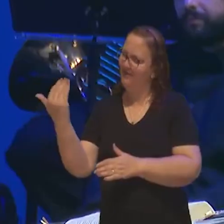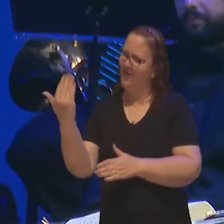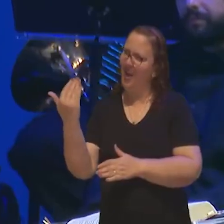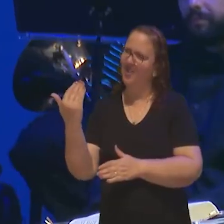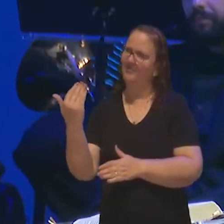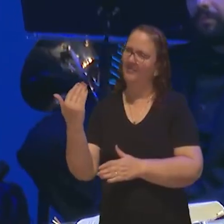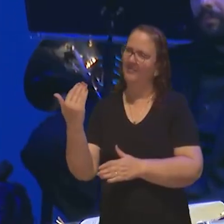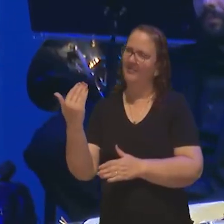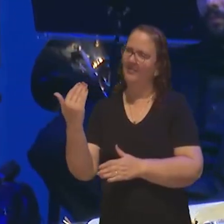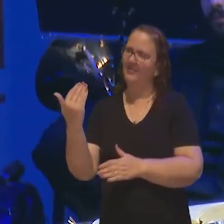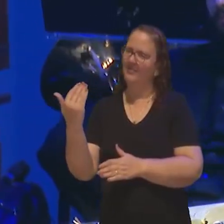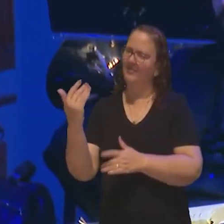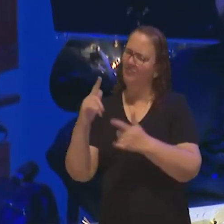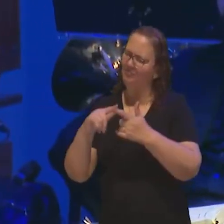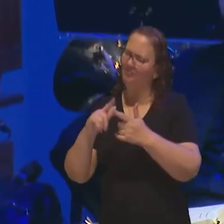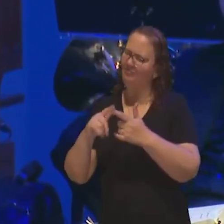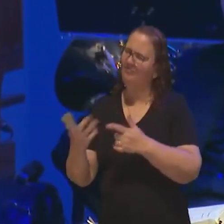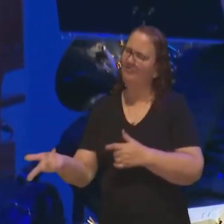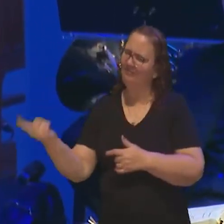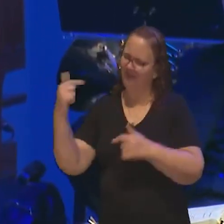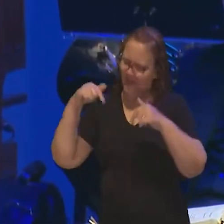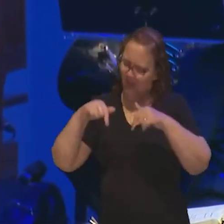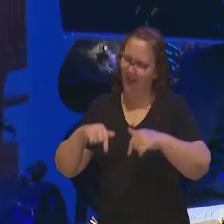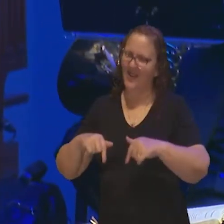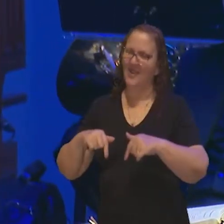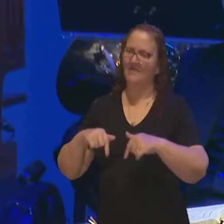O Senhor Jesus voltou naquele mesmo lugar.